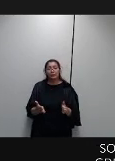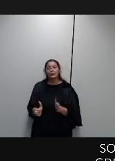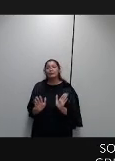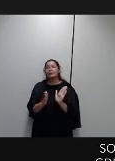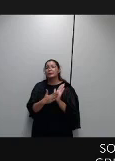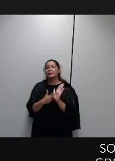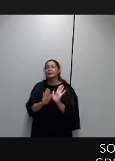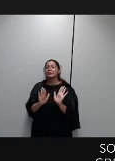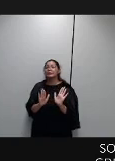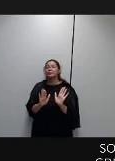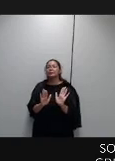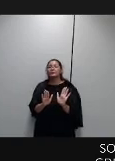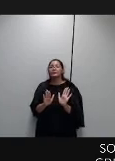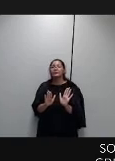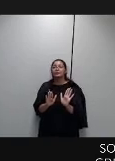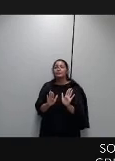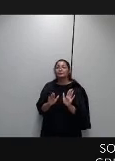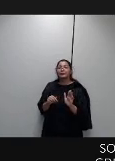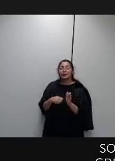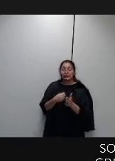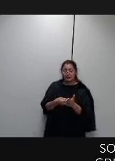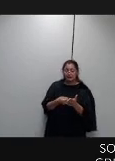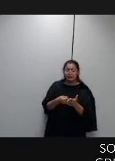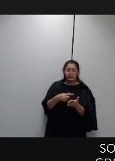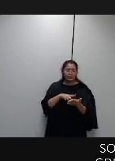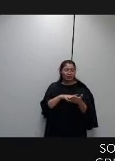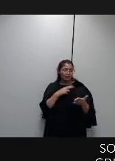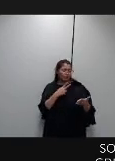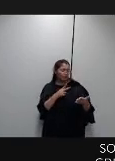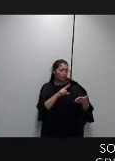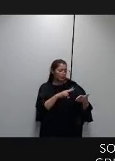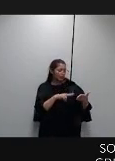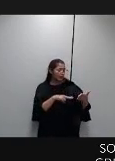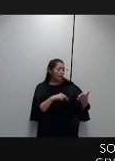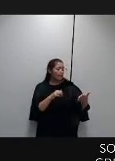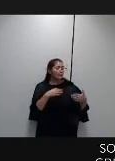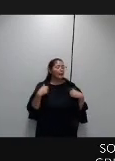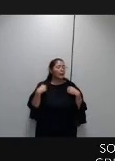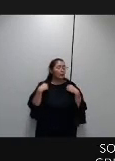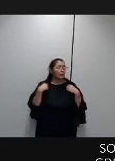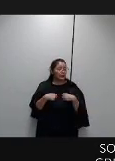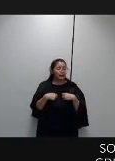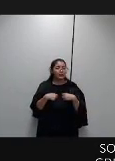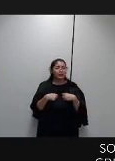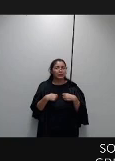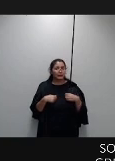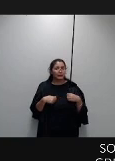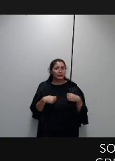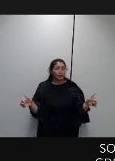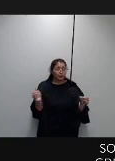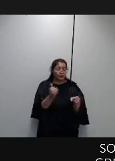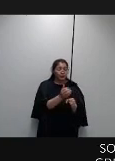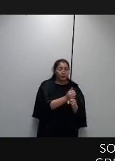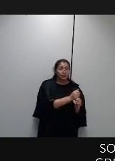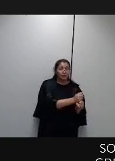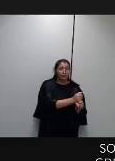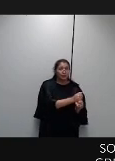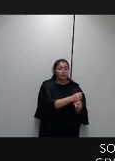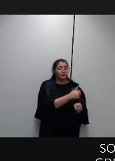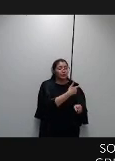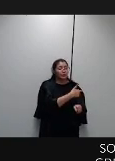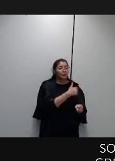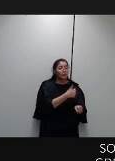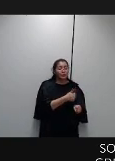retirado de pauta da relatoria do ministro Napoleão Nunes Maia Filho embargos de declaração no resp 11945